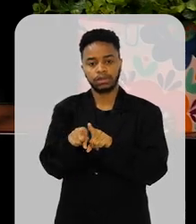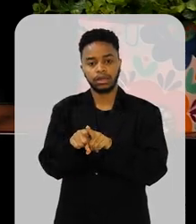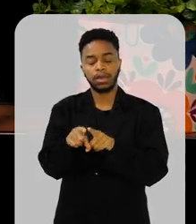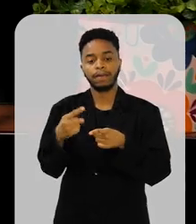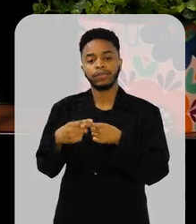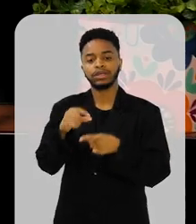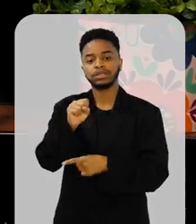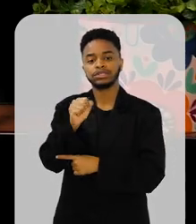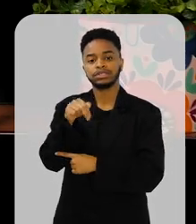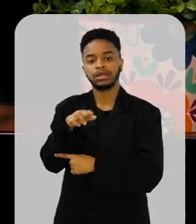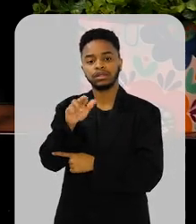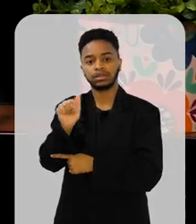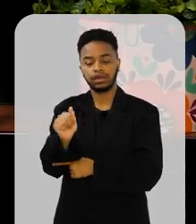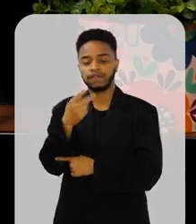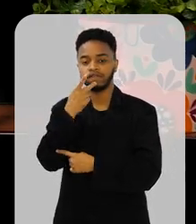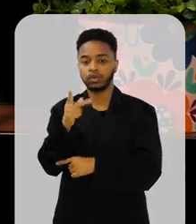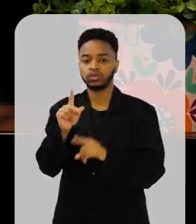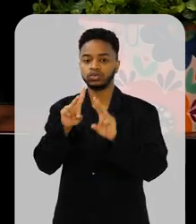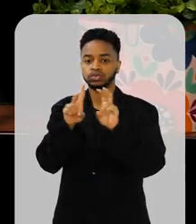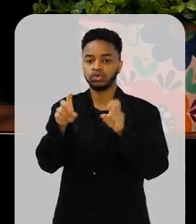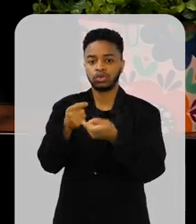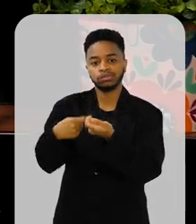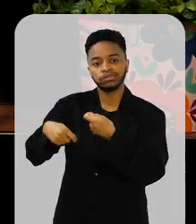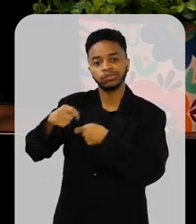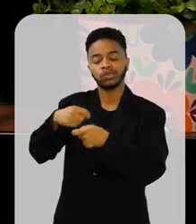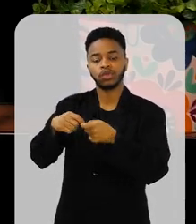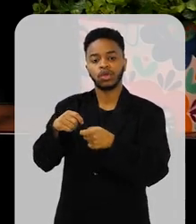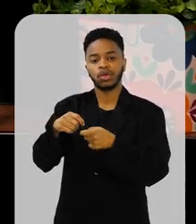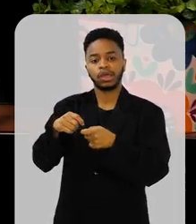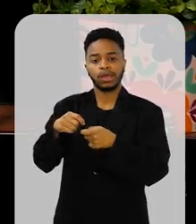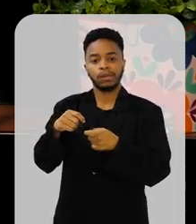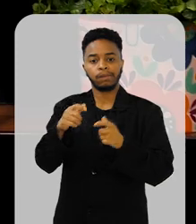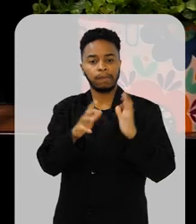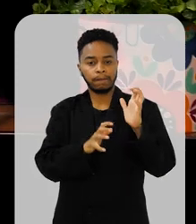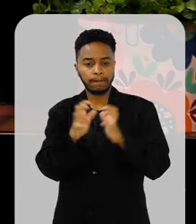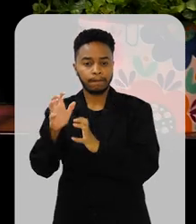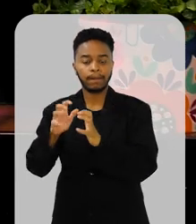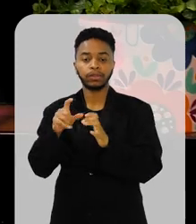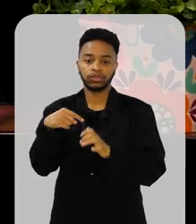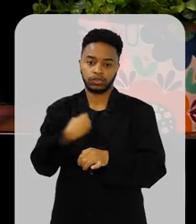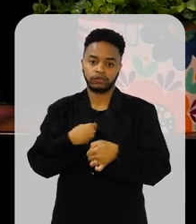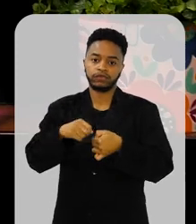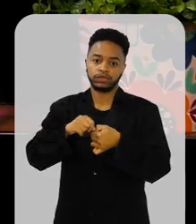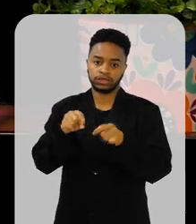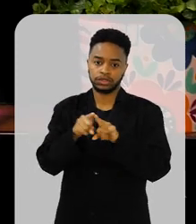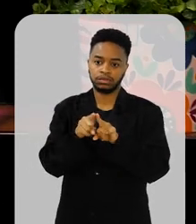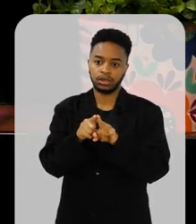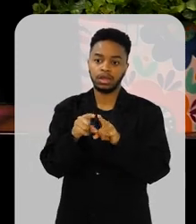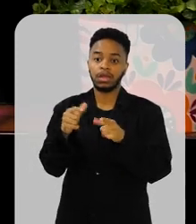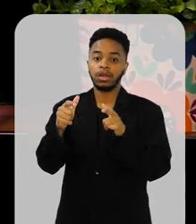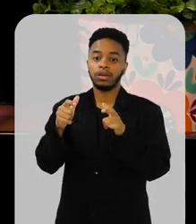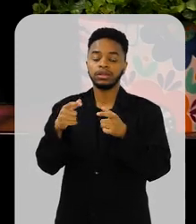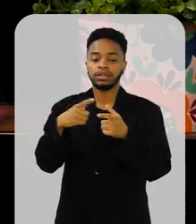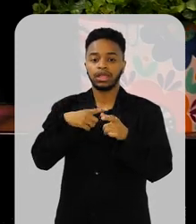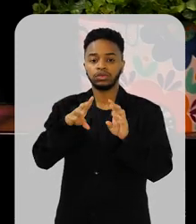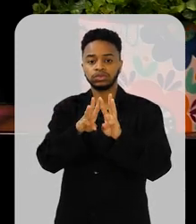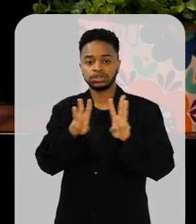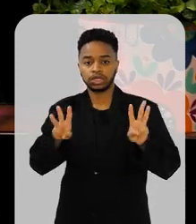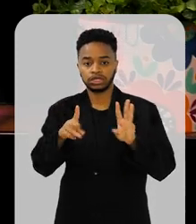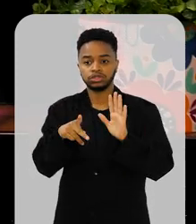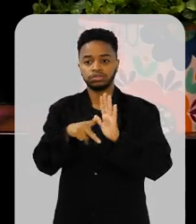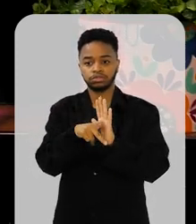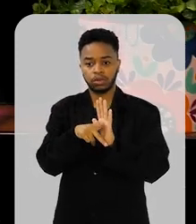doutora Sandra falou em conciliação de conflito, nós fazemos lá também. O canal é o site da